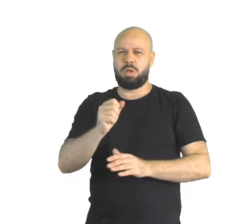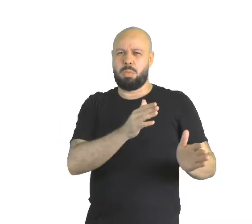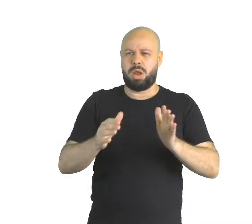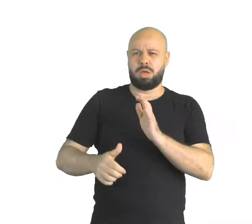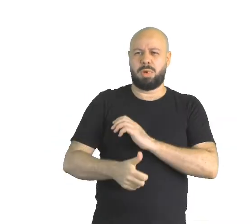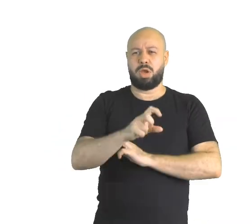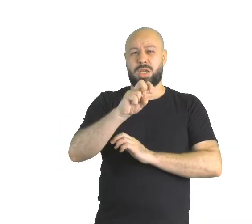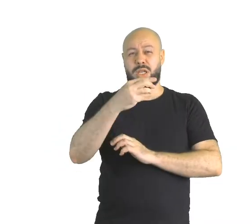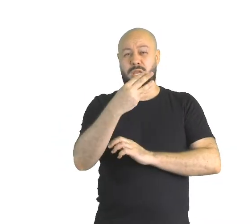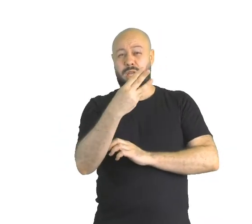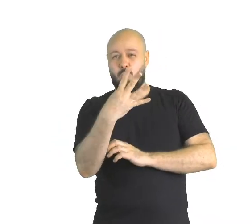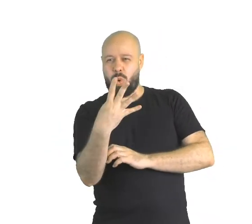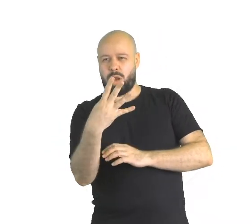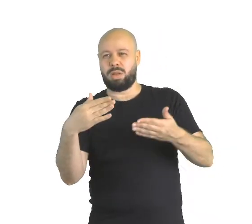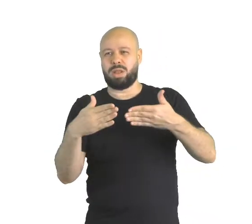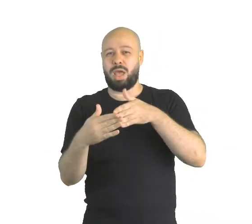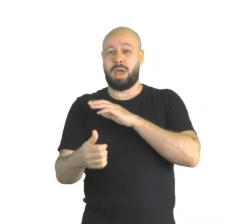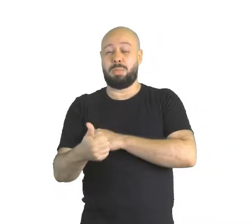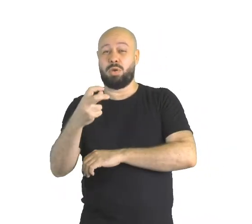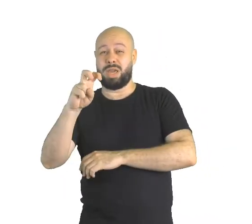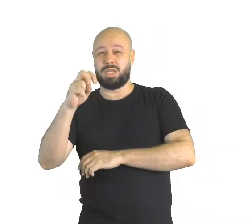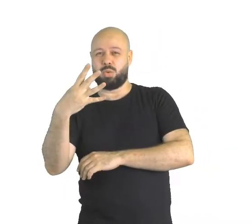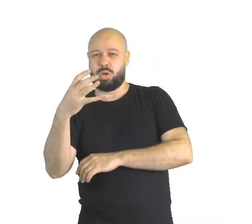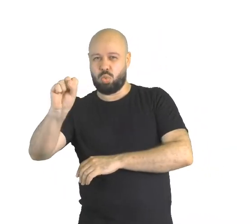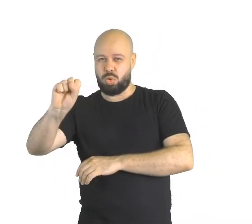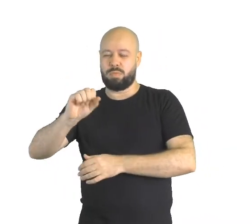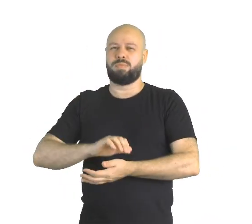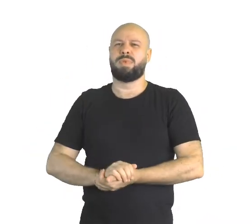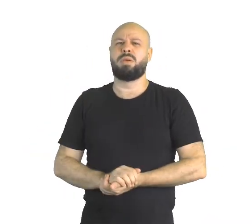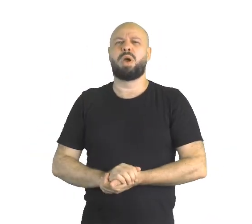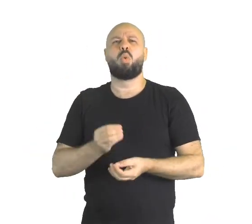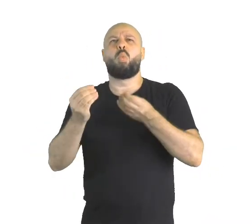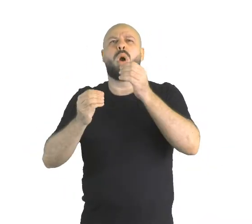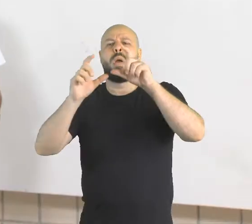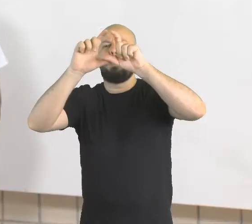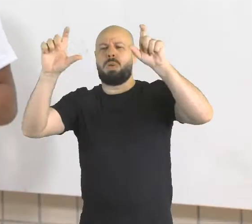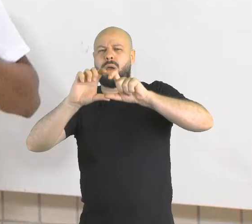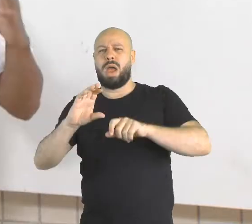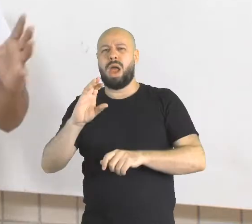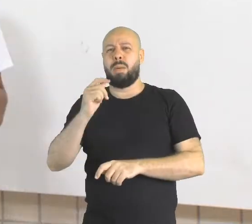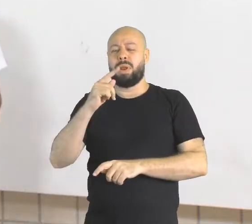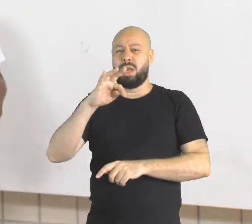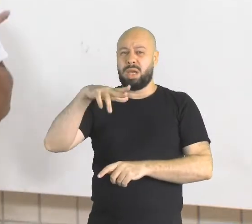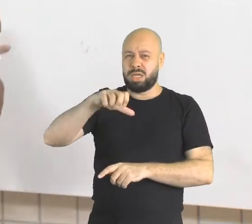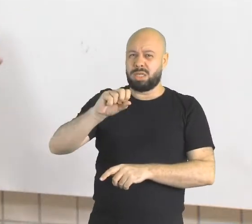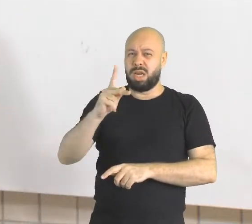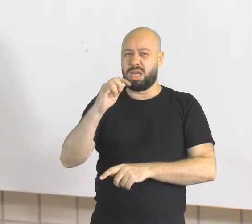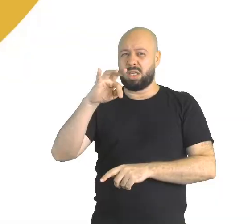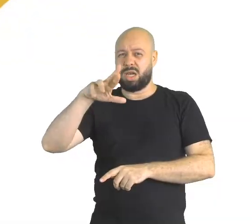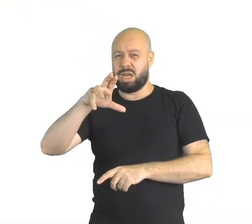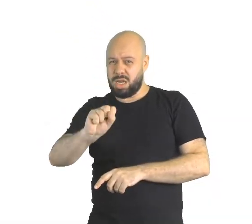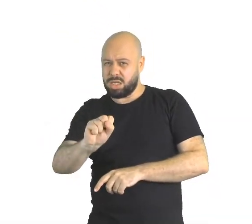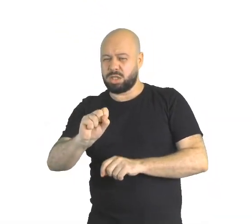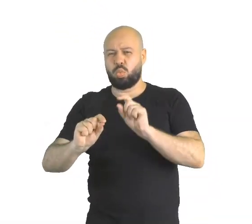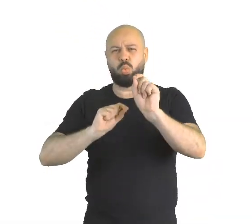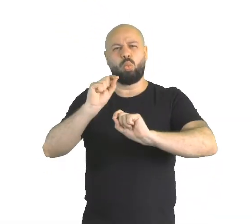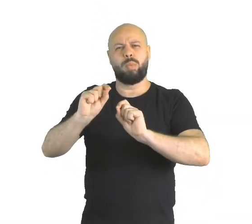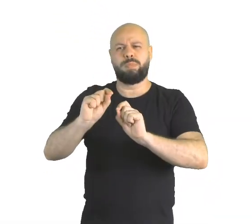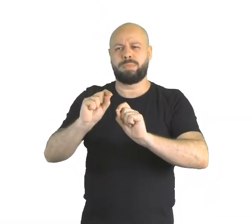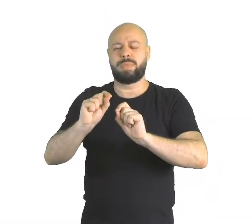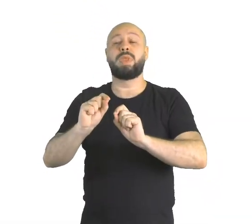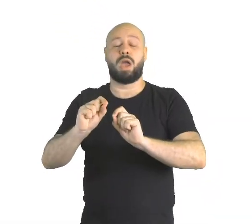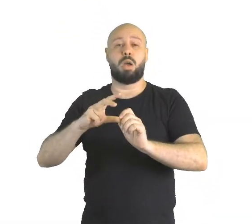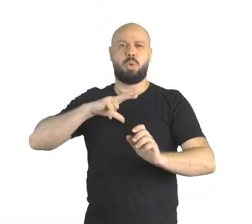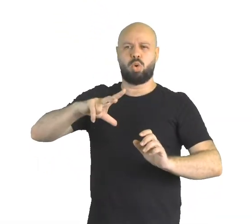1548. Professor, o que seriam essas capitanias hereditárias? Bom, em 1534, Portugal